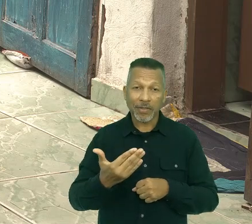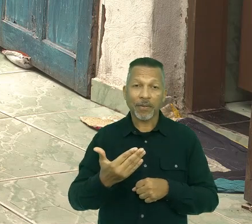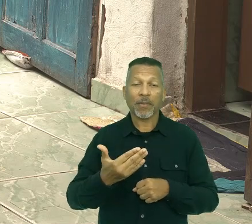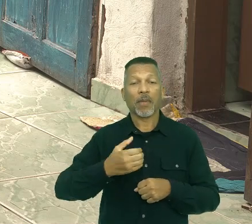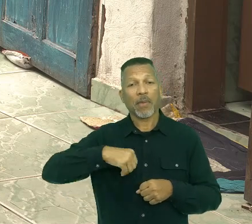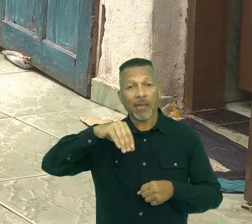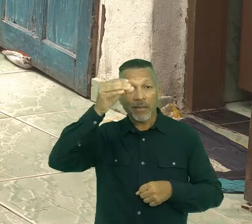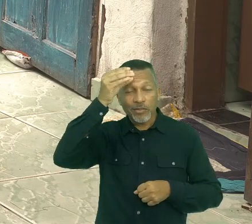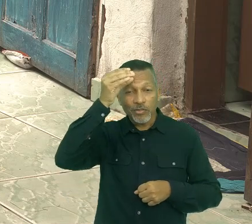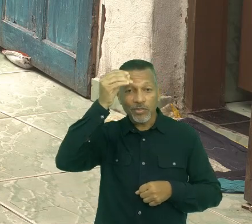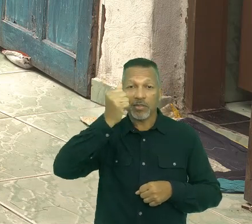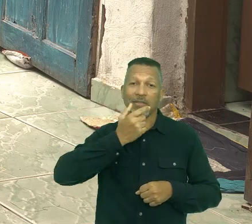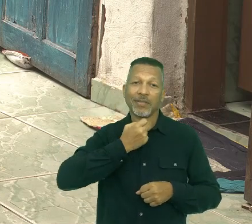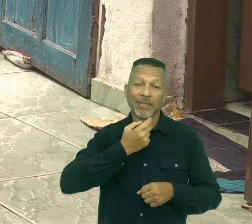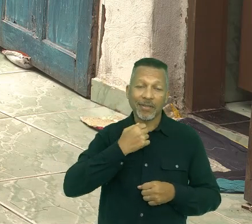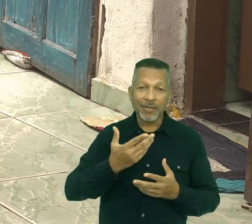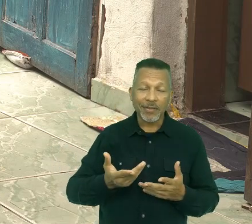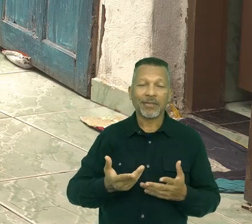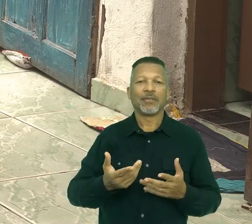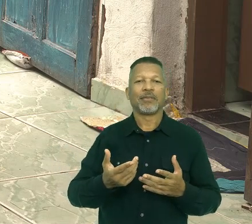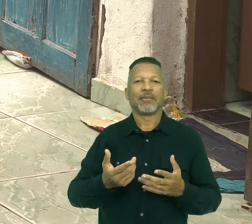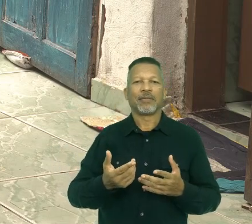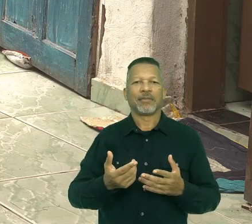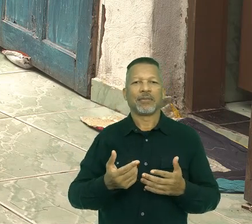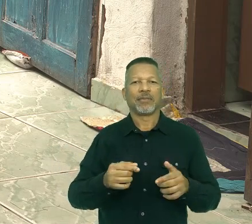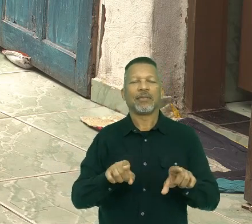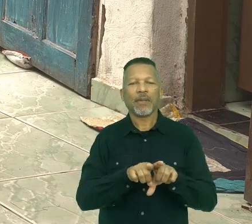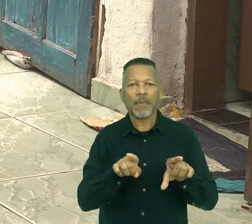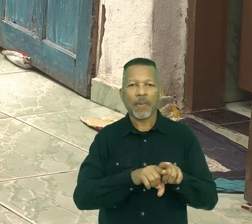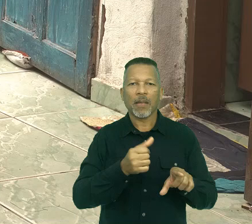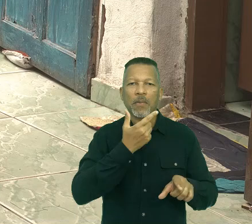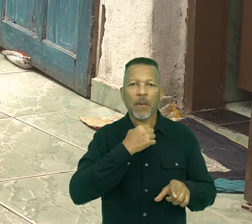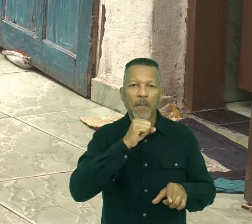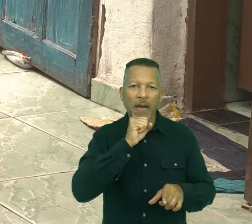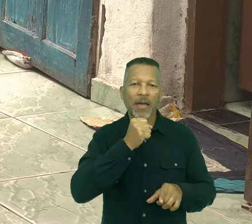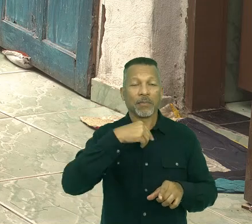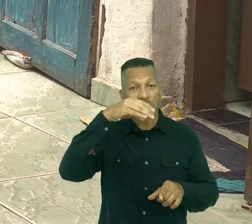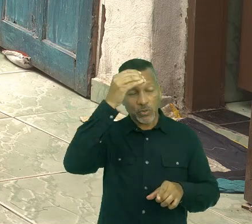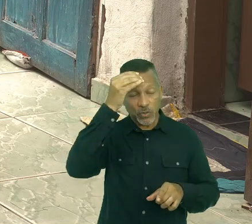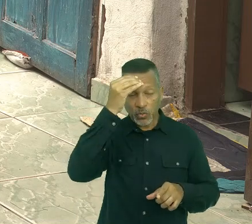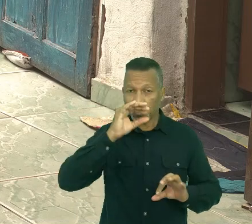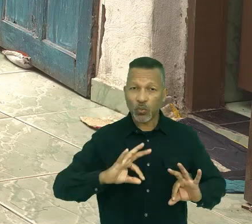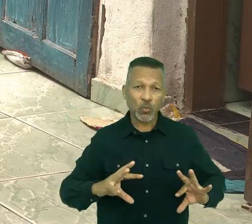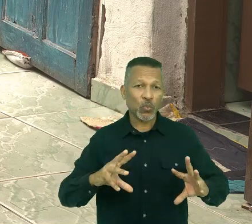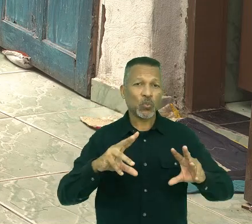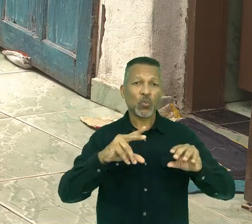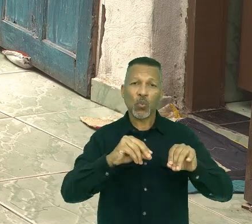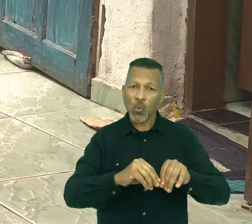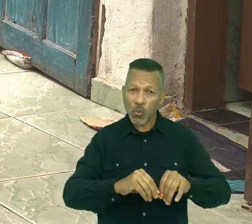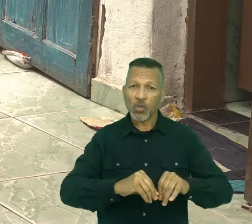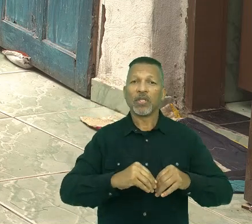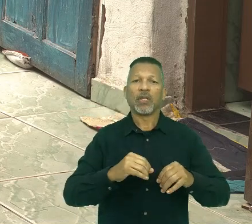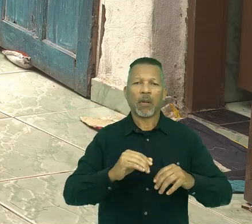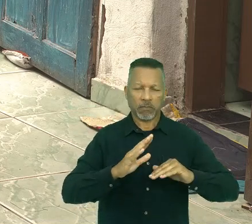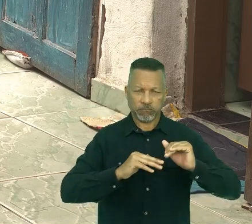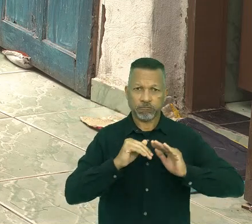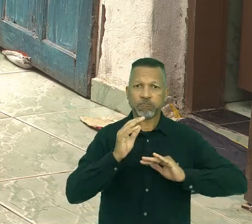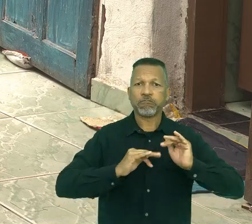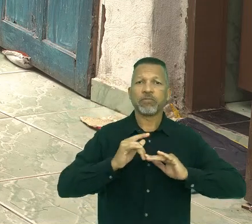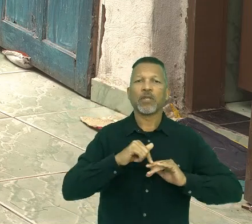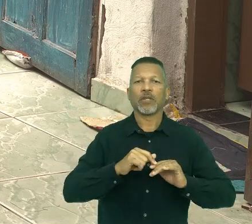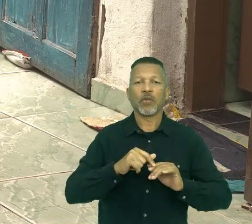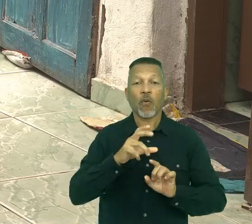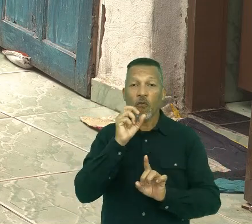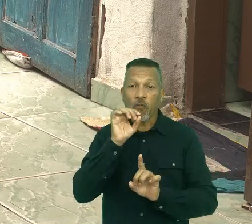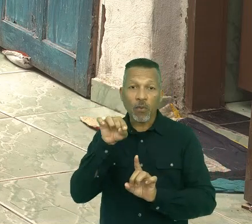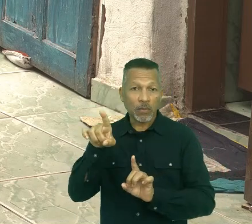meu tio, meu pai, meus tios, tudo era conta-mestre do meu avô, sabe? O dia que meu avô não